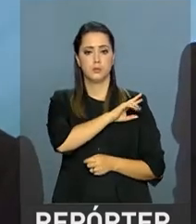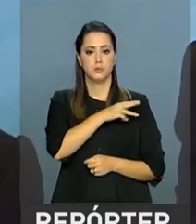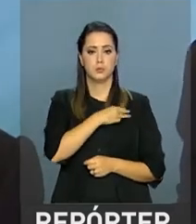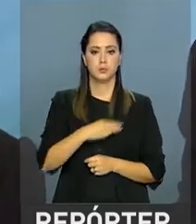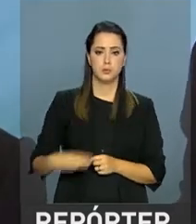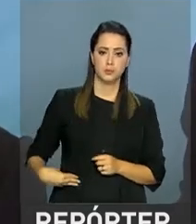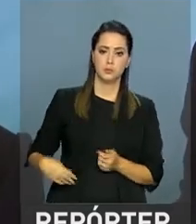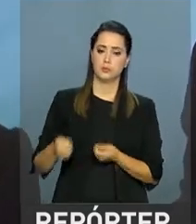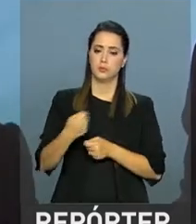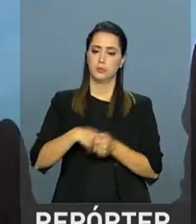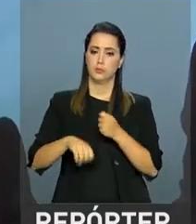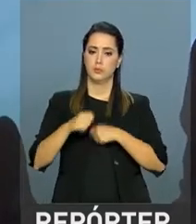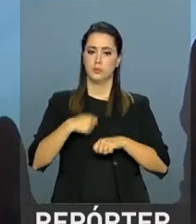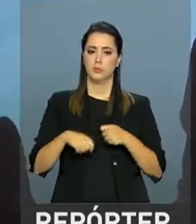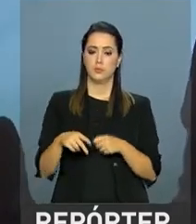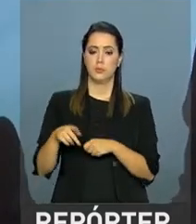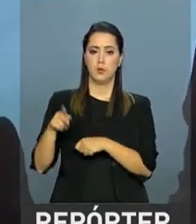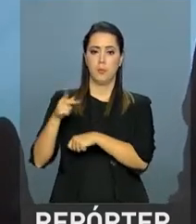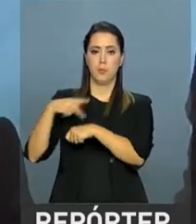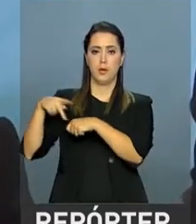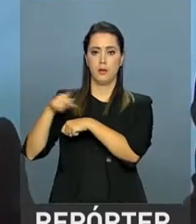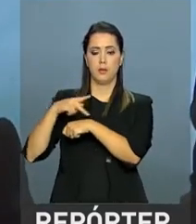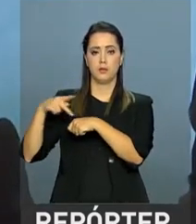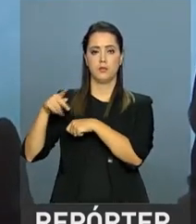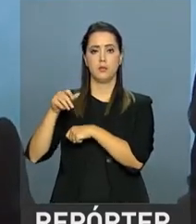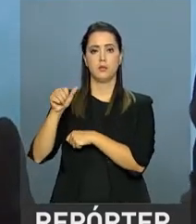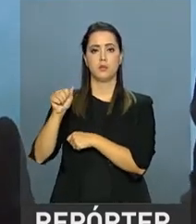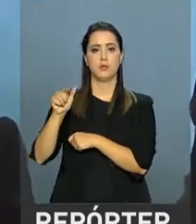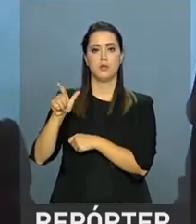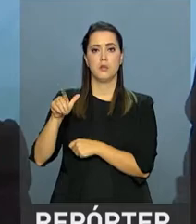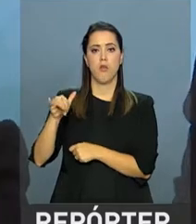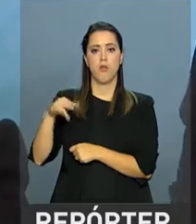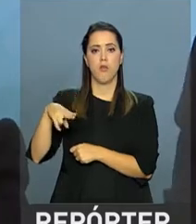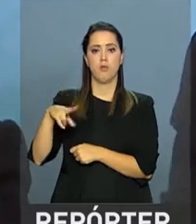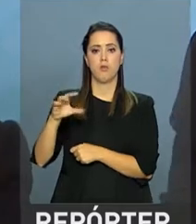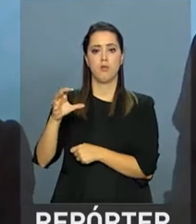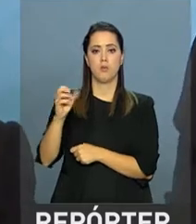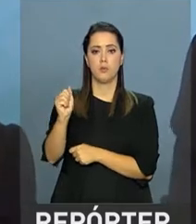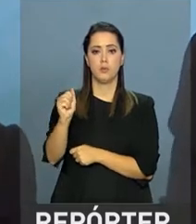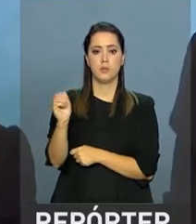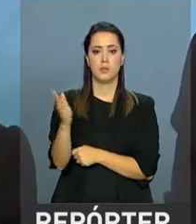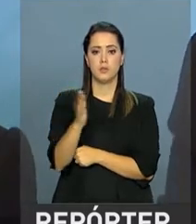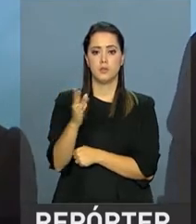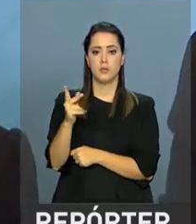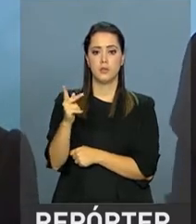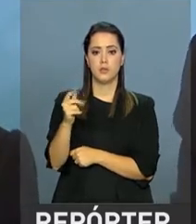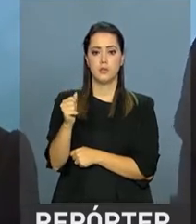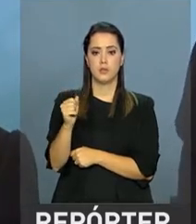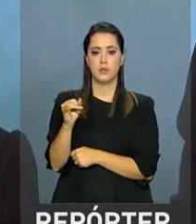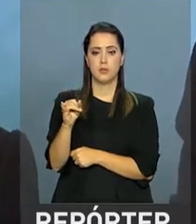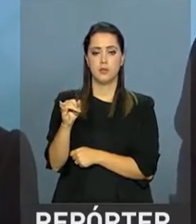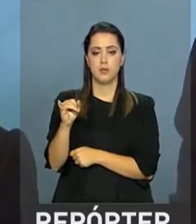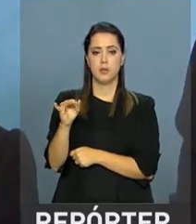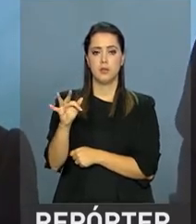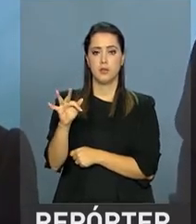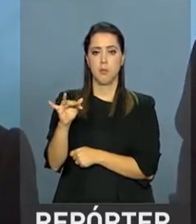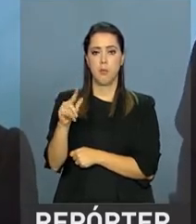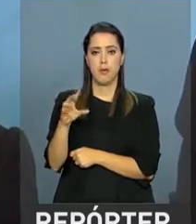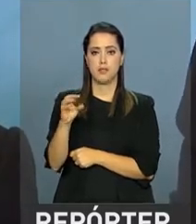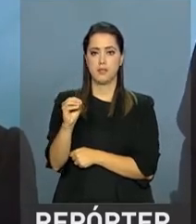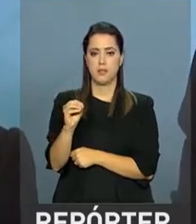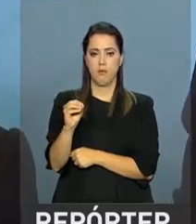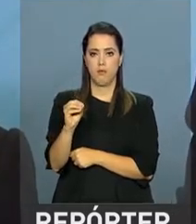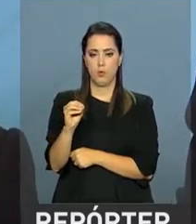dos países do sul do pacífico da aliança para o pacífico atento mostrando interesse em conversar com o